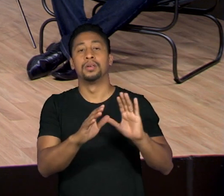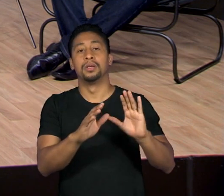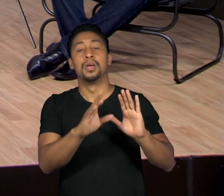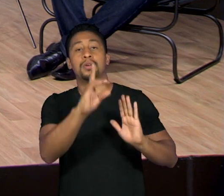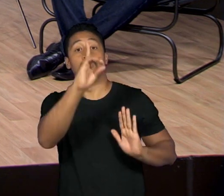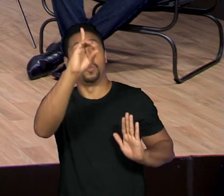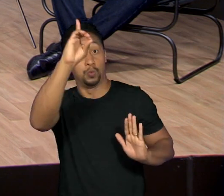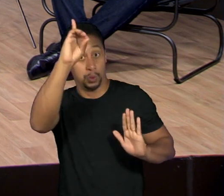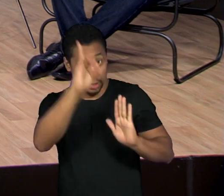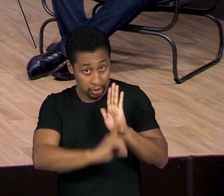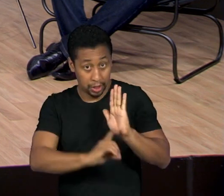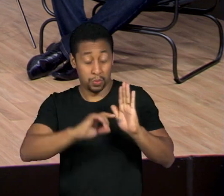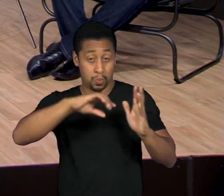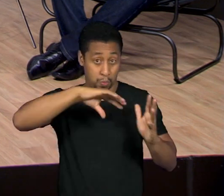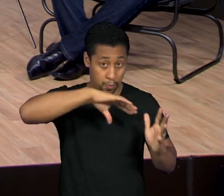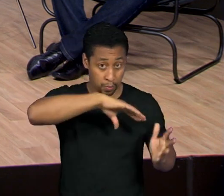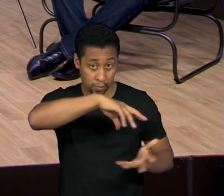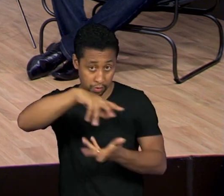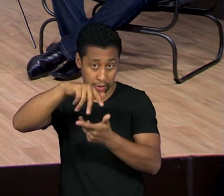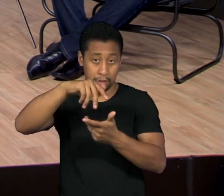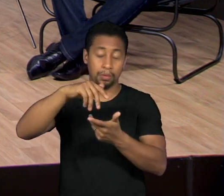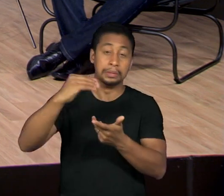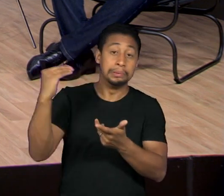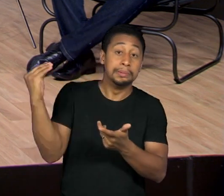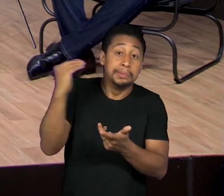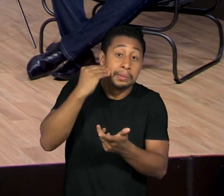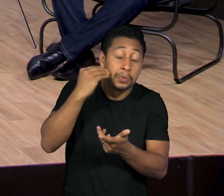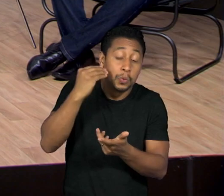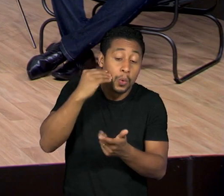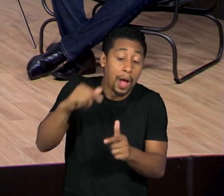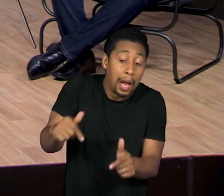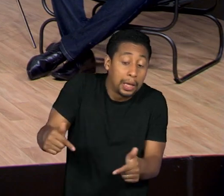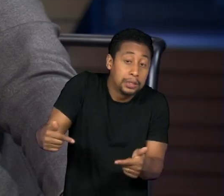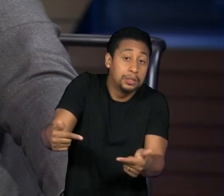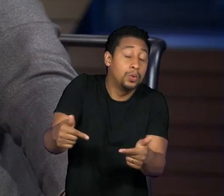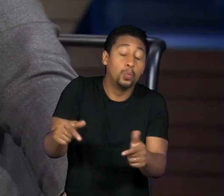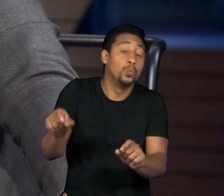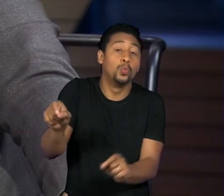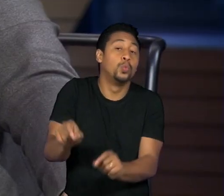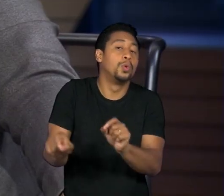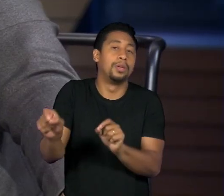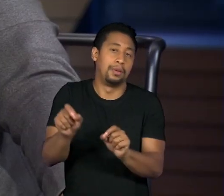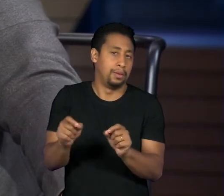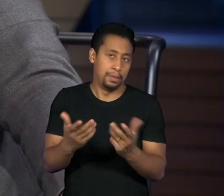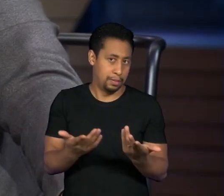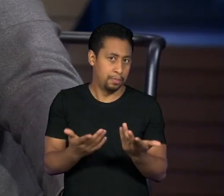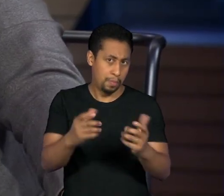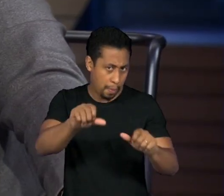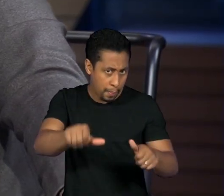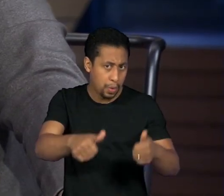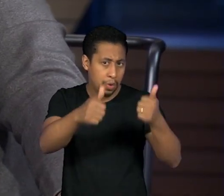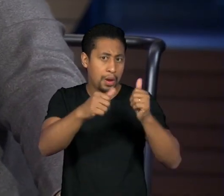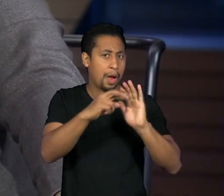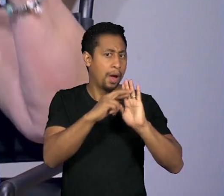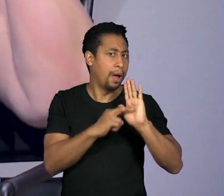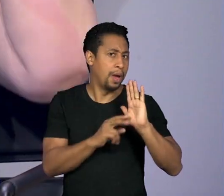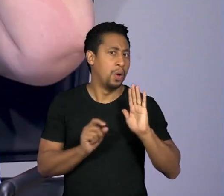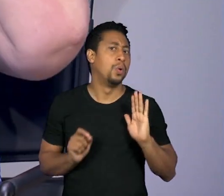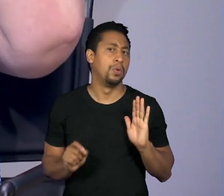ou tentou fazer ou está tentando fazer para regular. Quando eu disse temos que mudar a cabeça